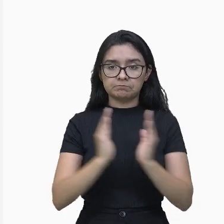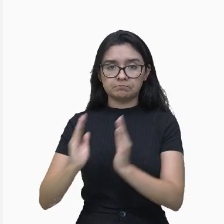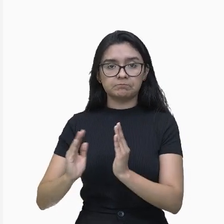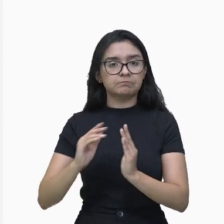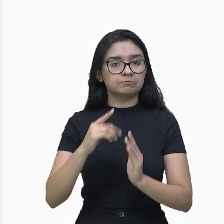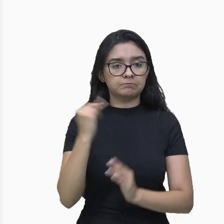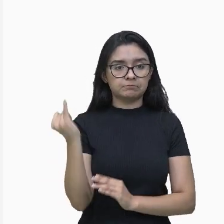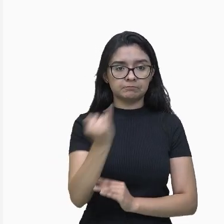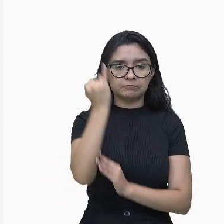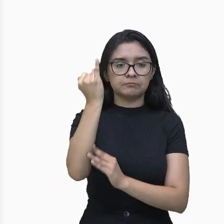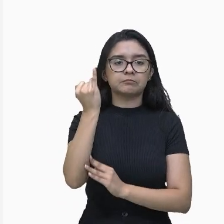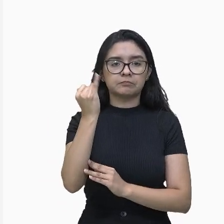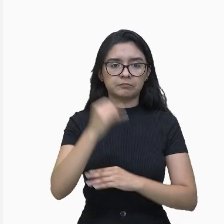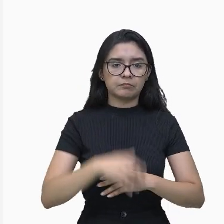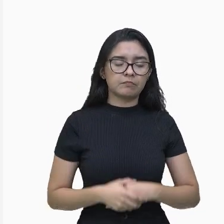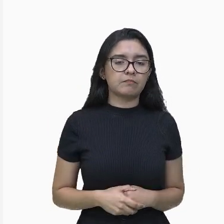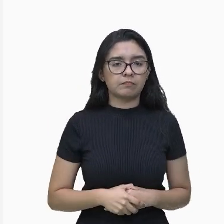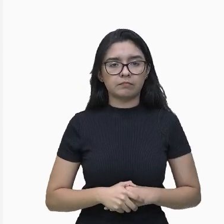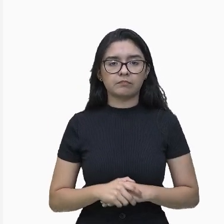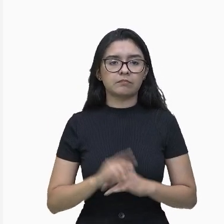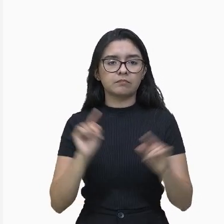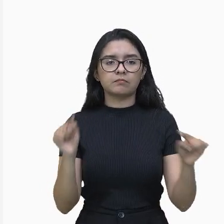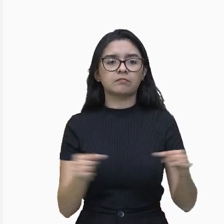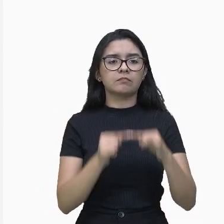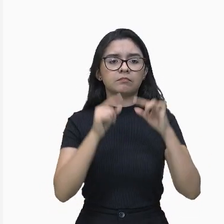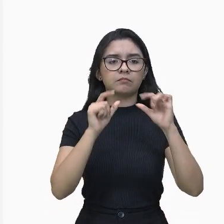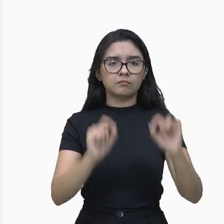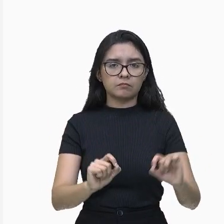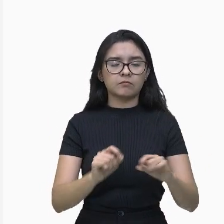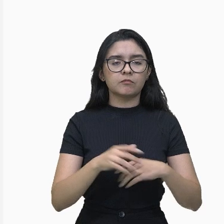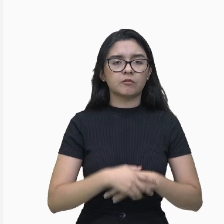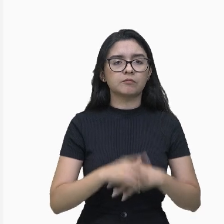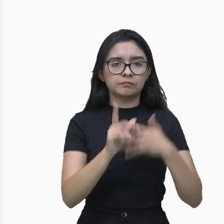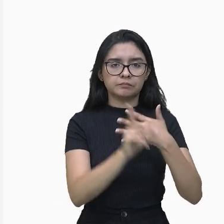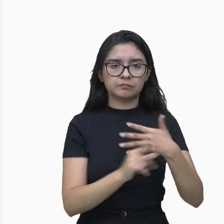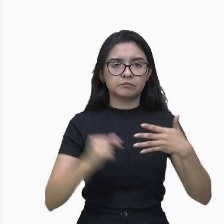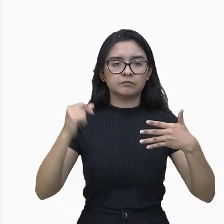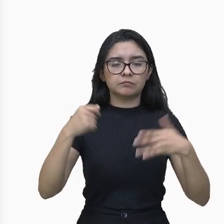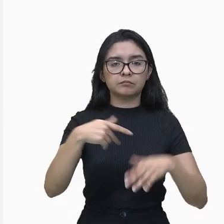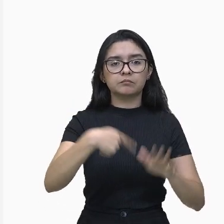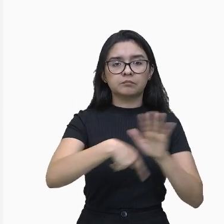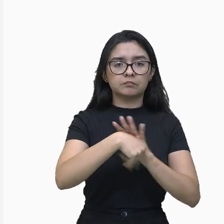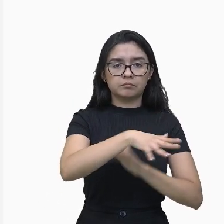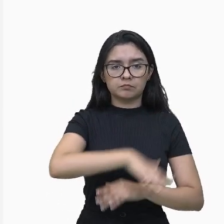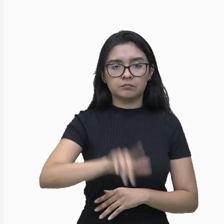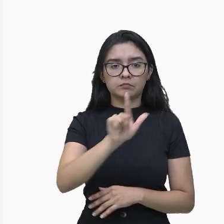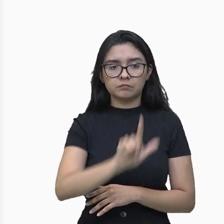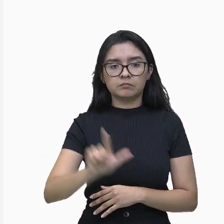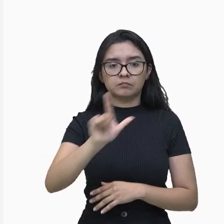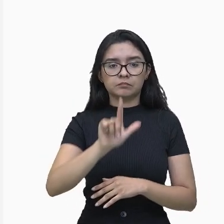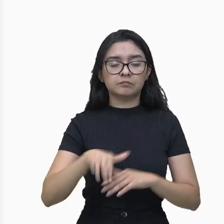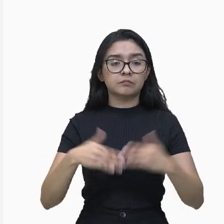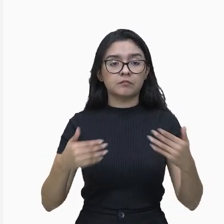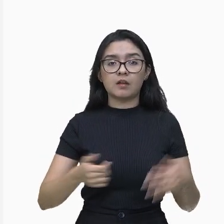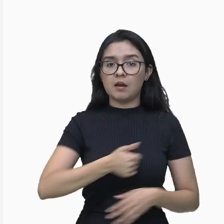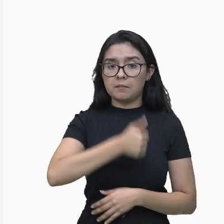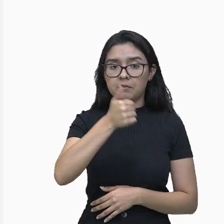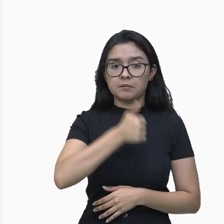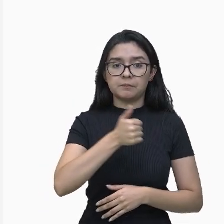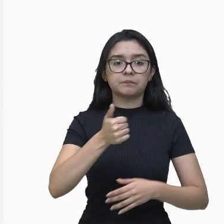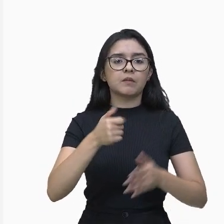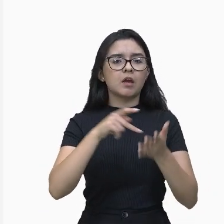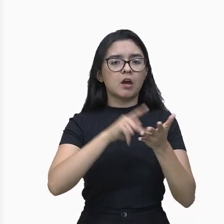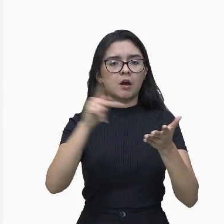enquadradas pela gente de acordo com os grandes estudiosos da literatura a primeira fase a poesia com